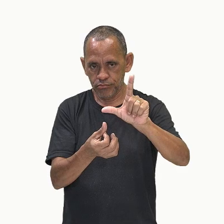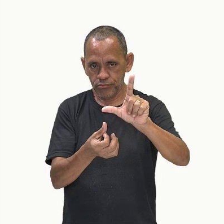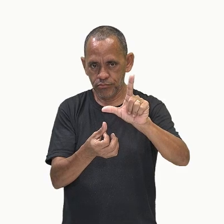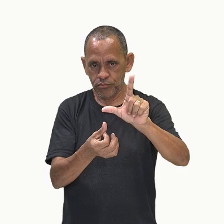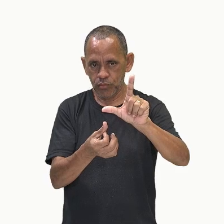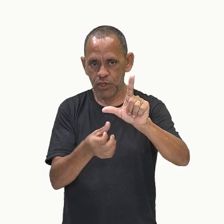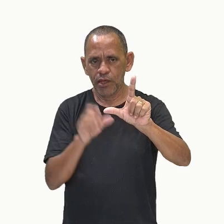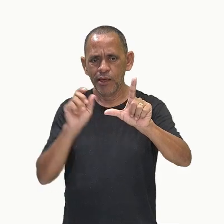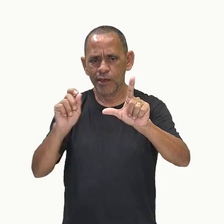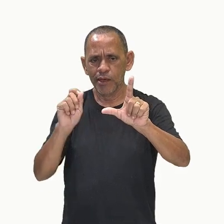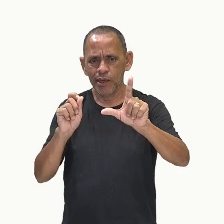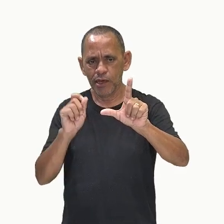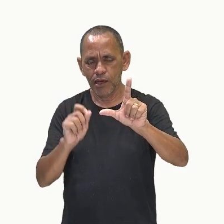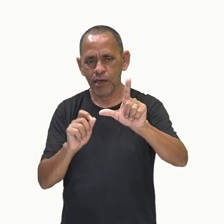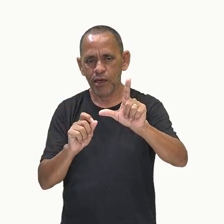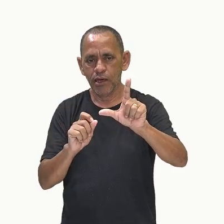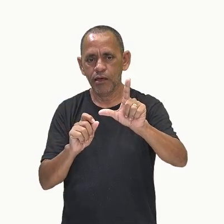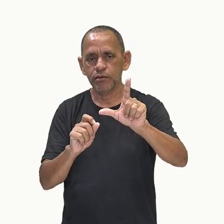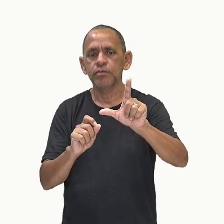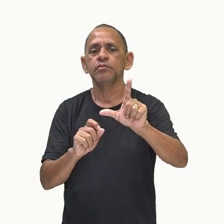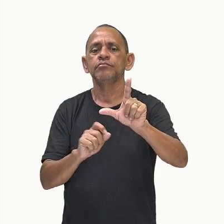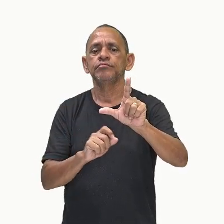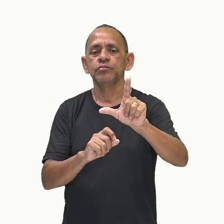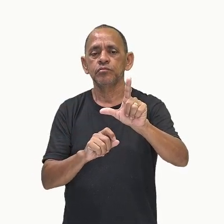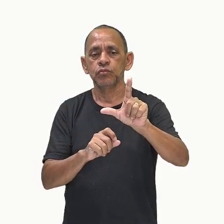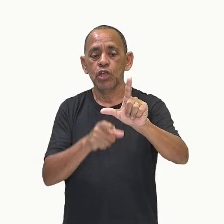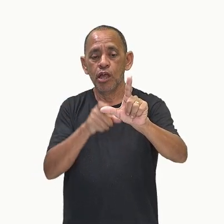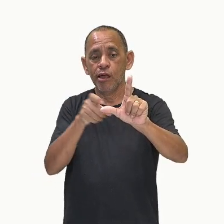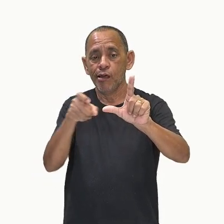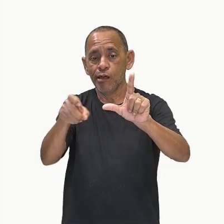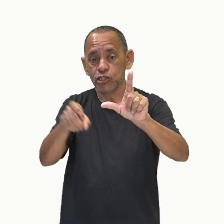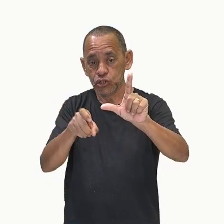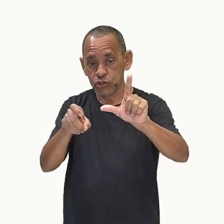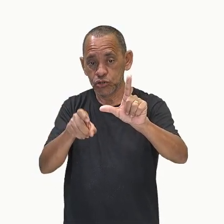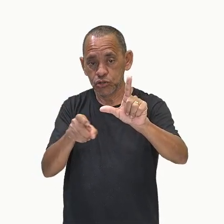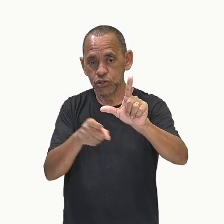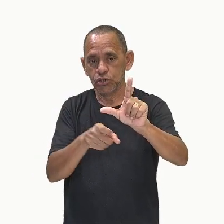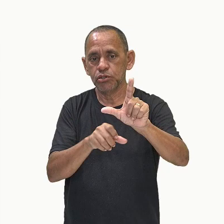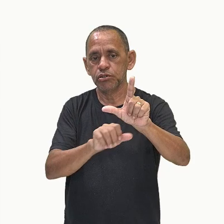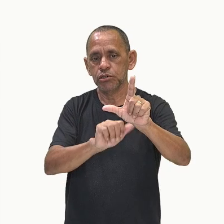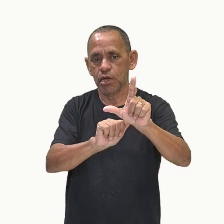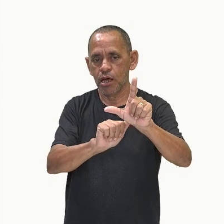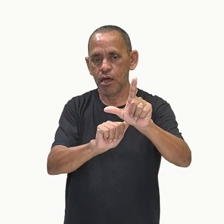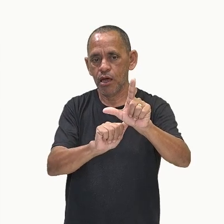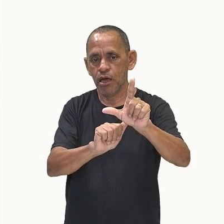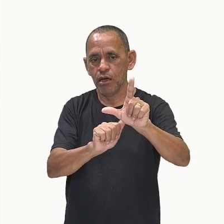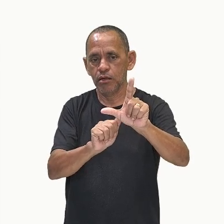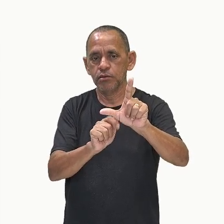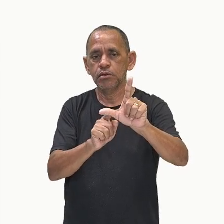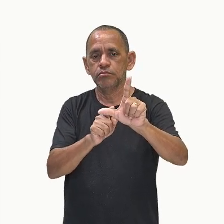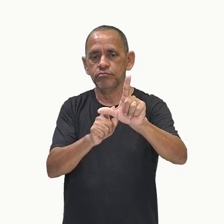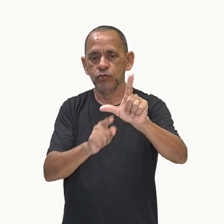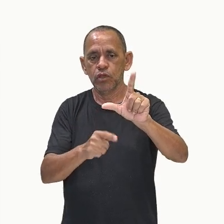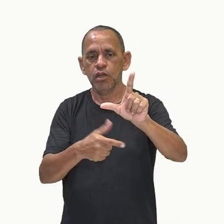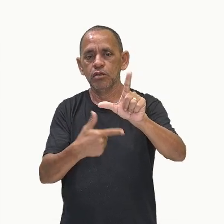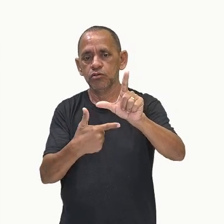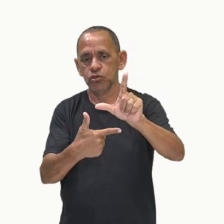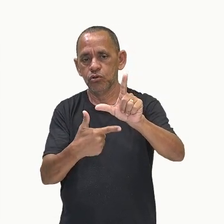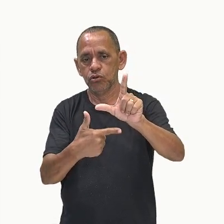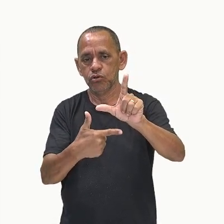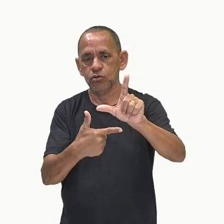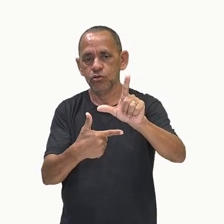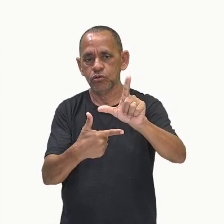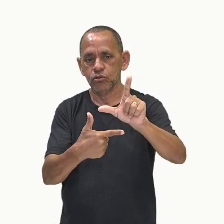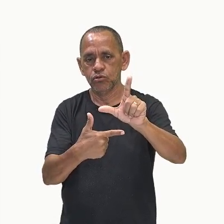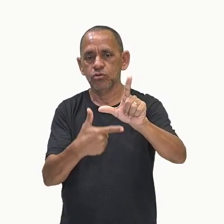Quem é x índice A? É esse cidadão aqui. Por isso que onde tinha x índice A foi